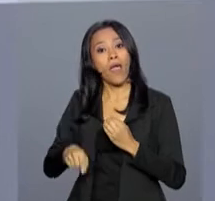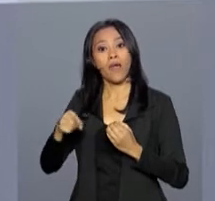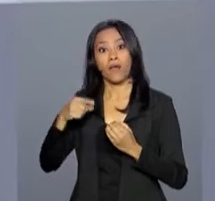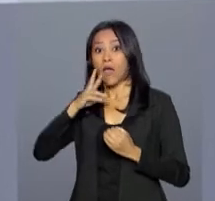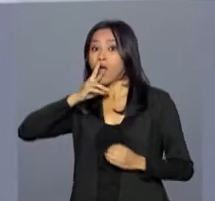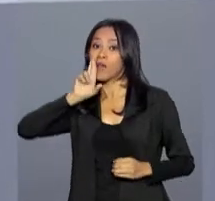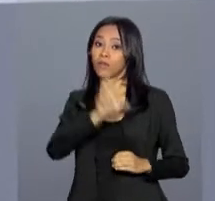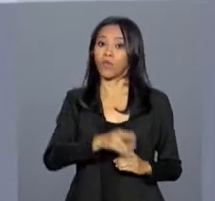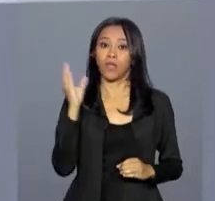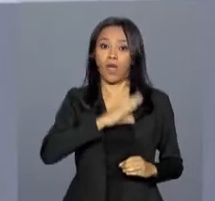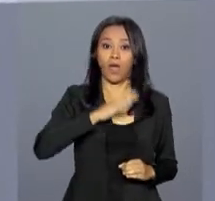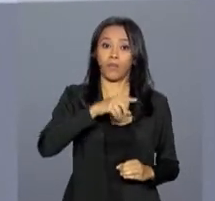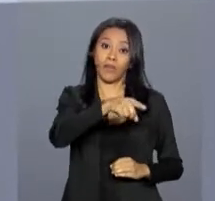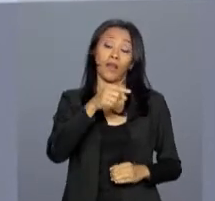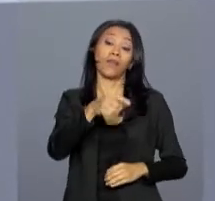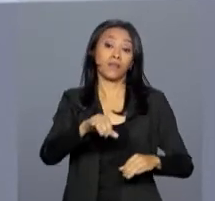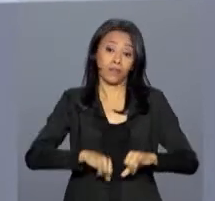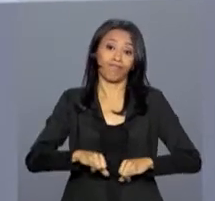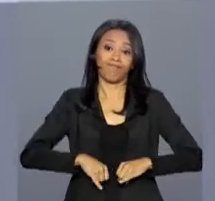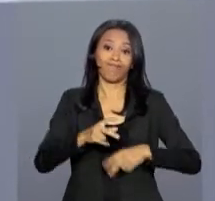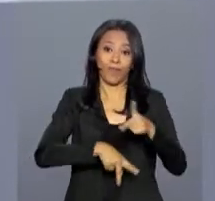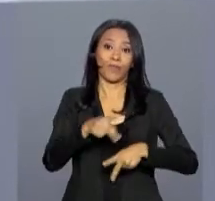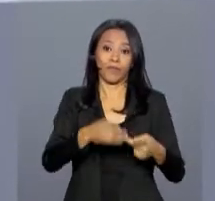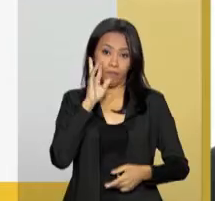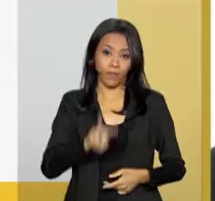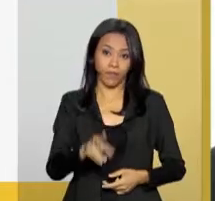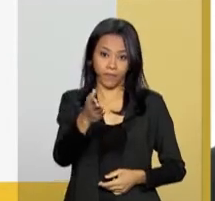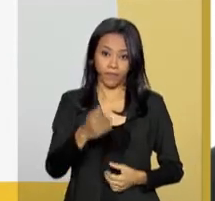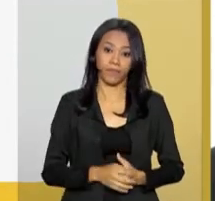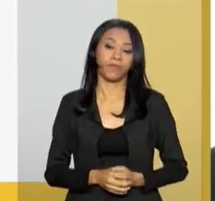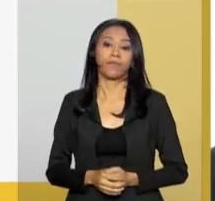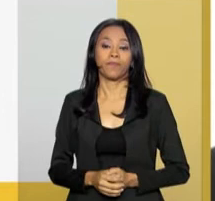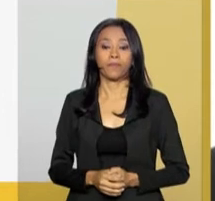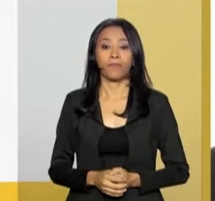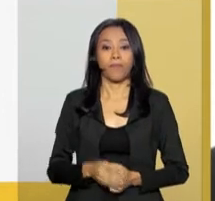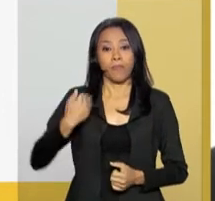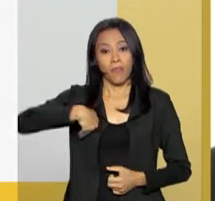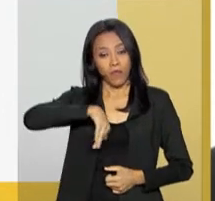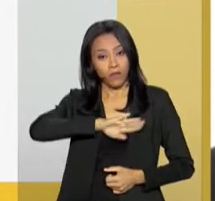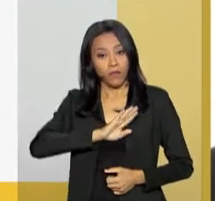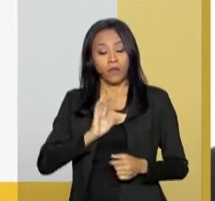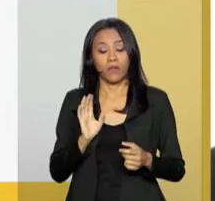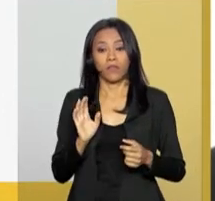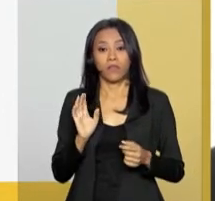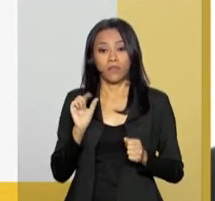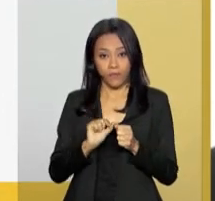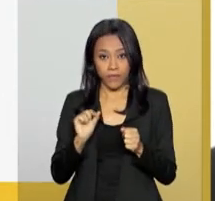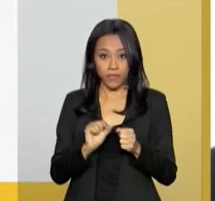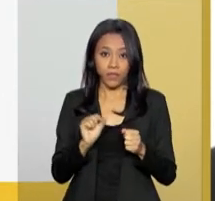rápida a essa população vulnerável. Vamos acompanhar. Nós estamos fazendo todo